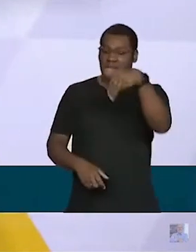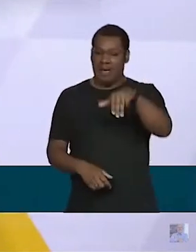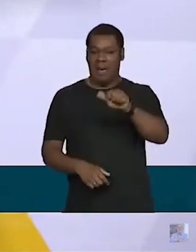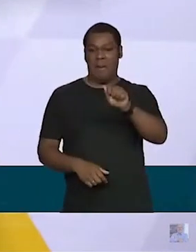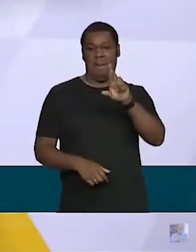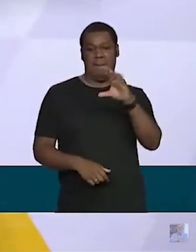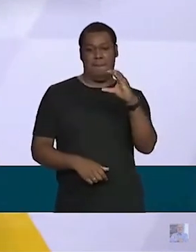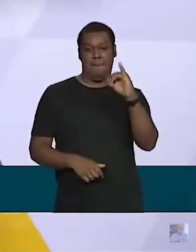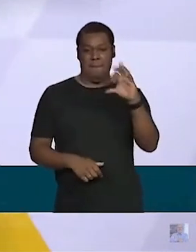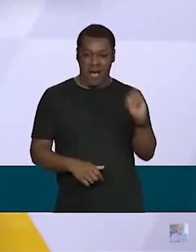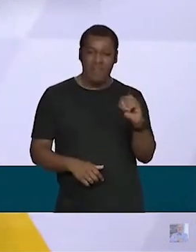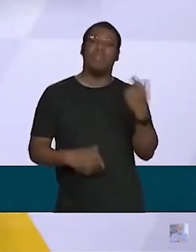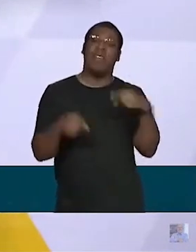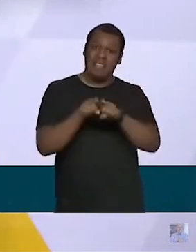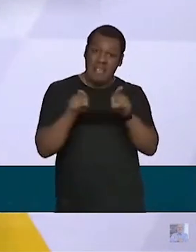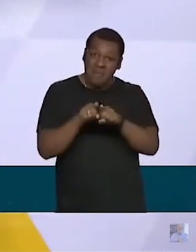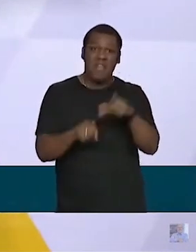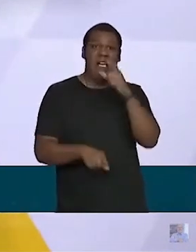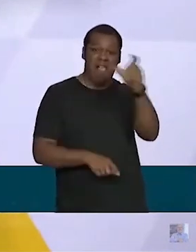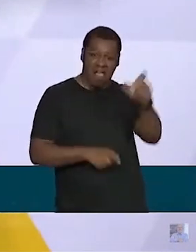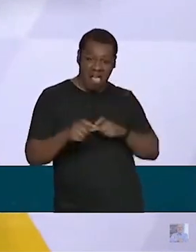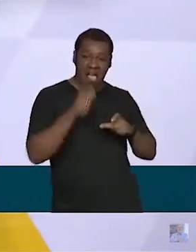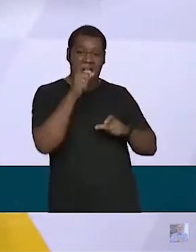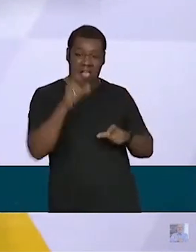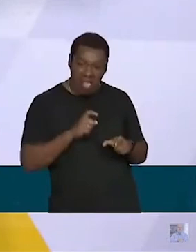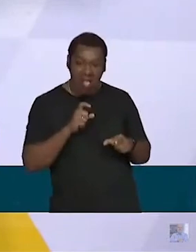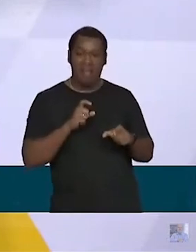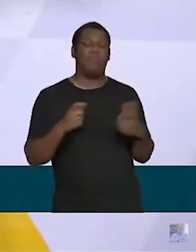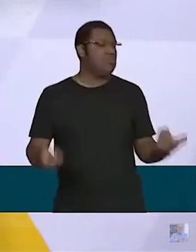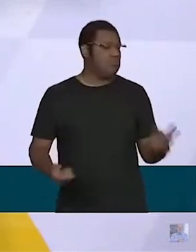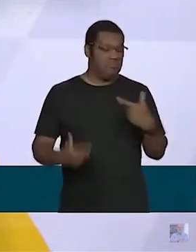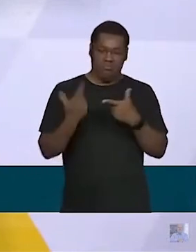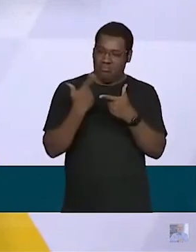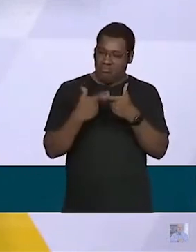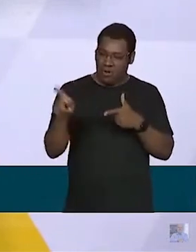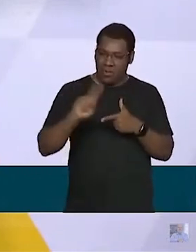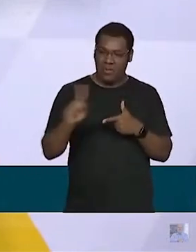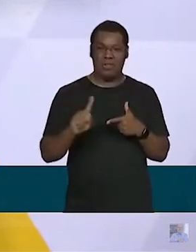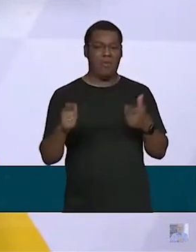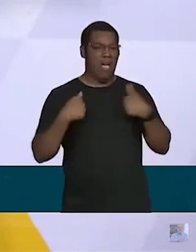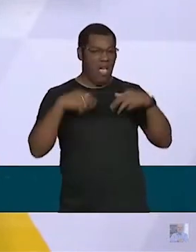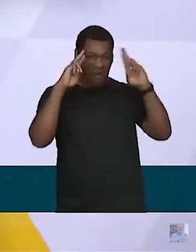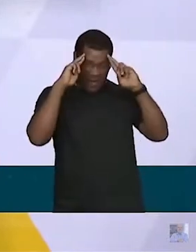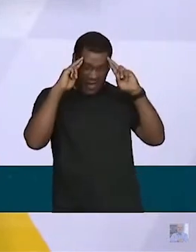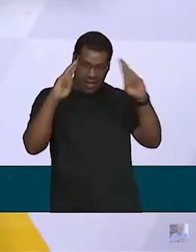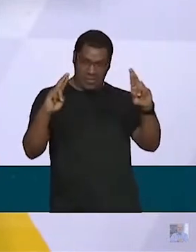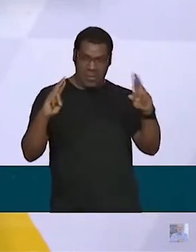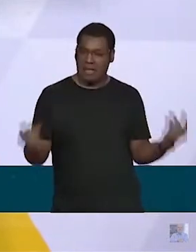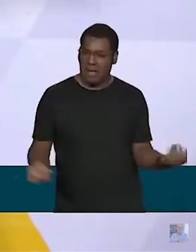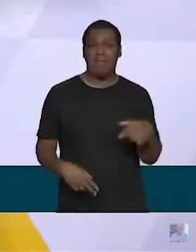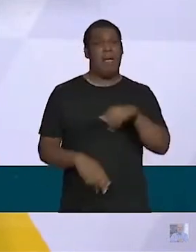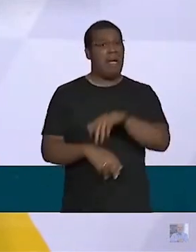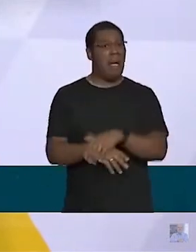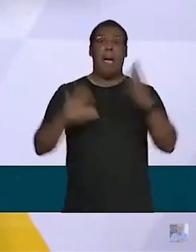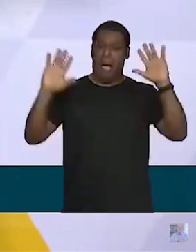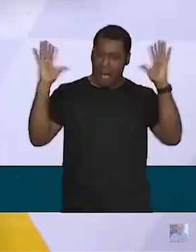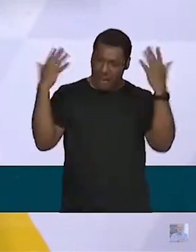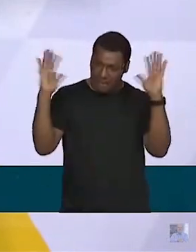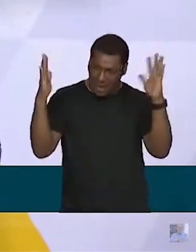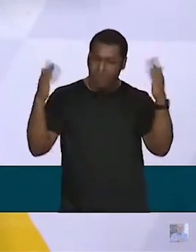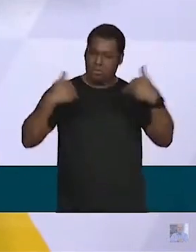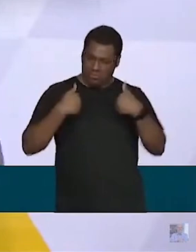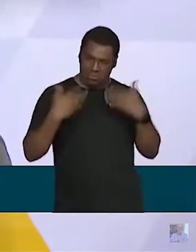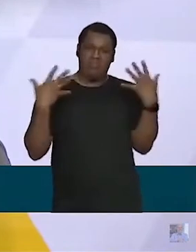problema. Eu estou acostumado ao seguinte, eu respeito tanto o aplauso quanto a vaia, porque tudo que